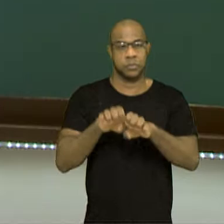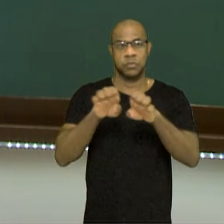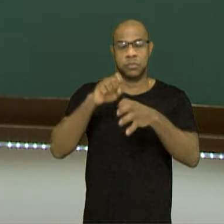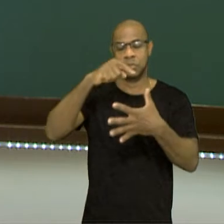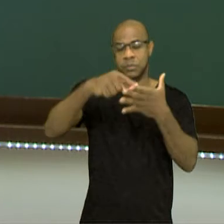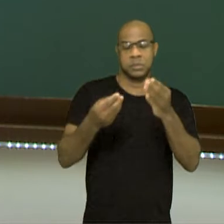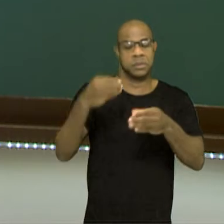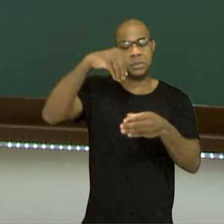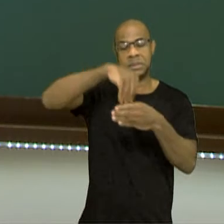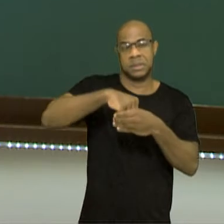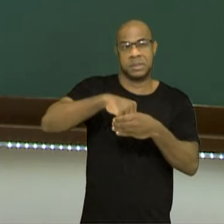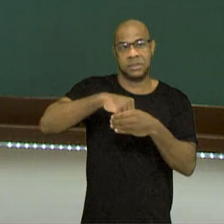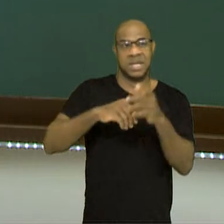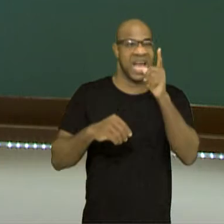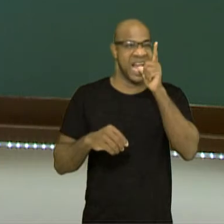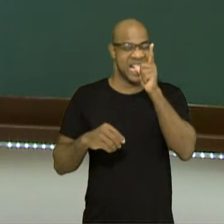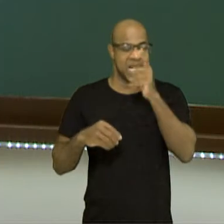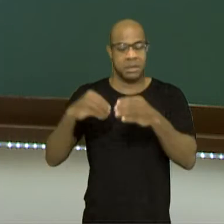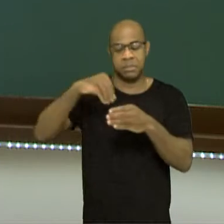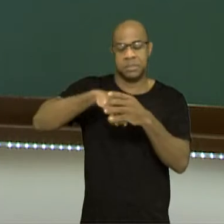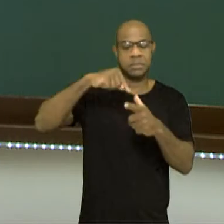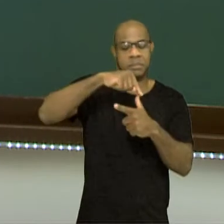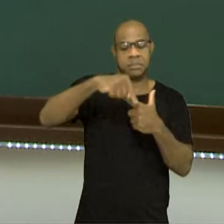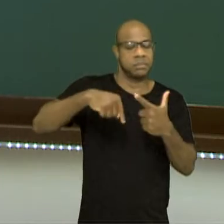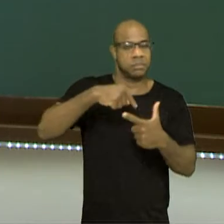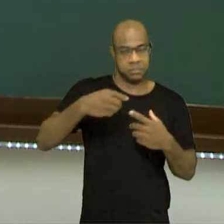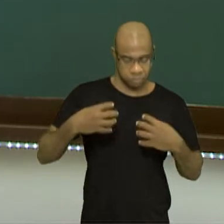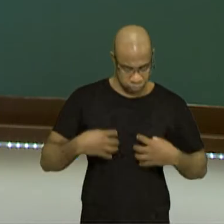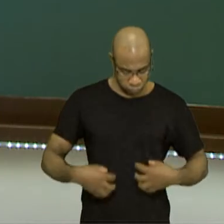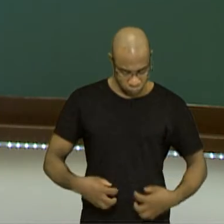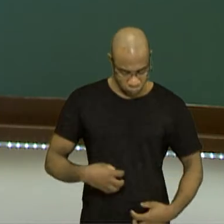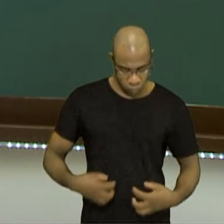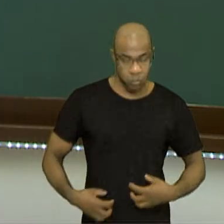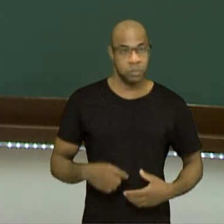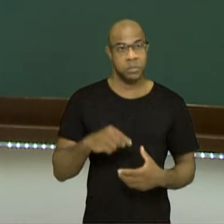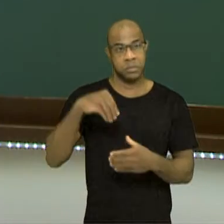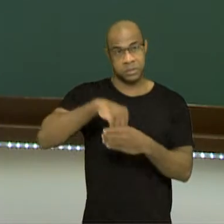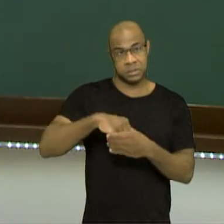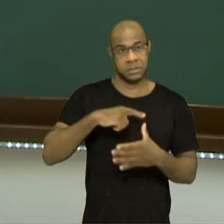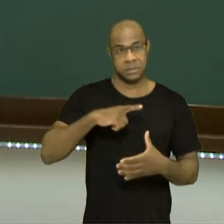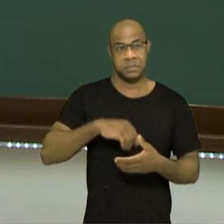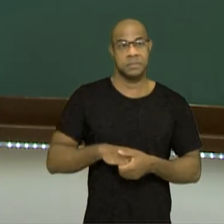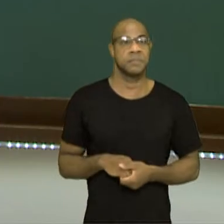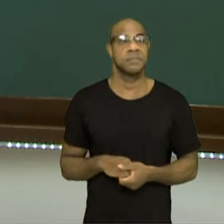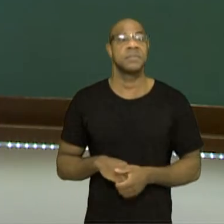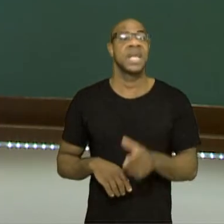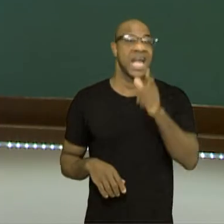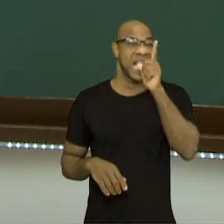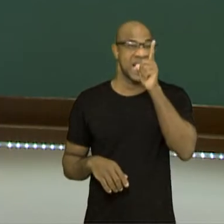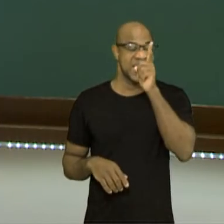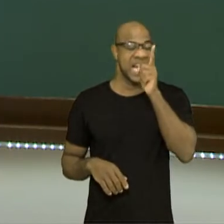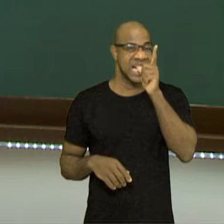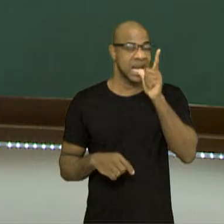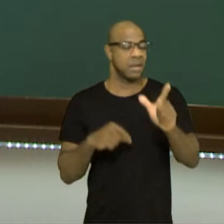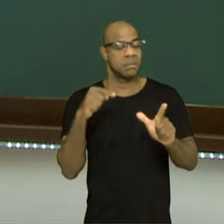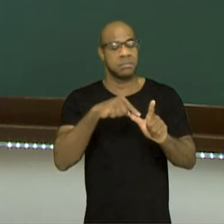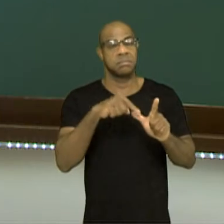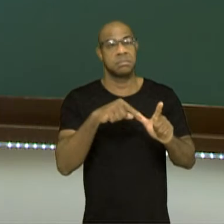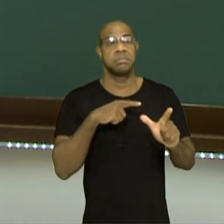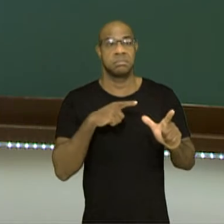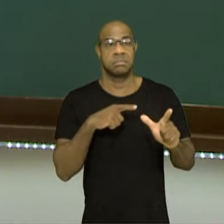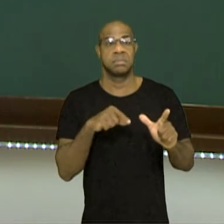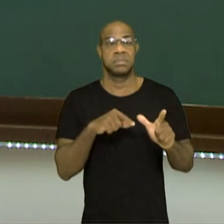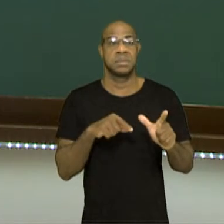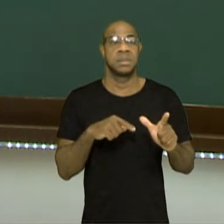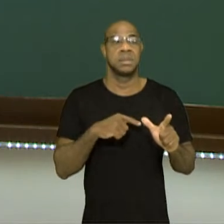são internas, estão na parte interna do corpo do homem. O pênis, então, é o órgão